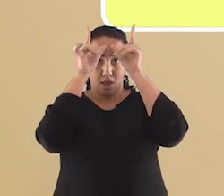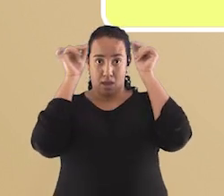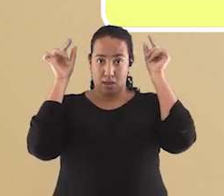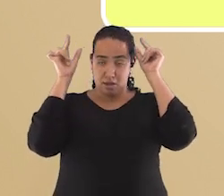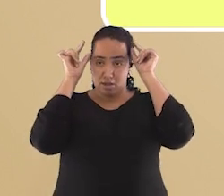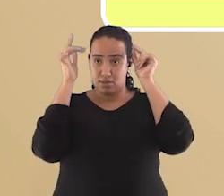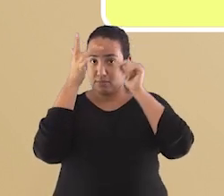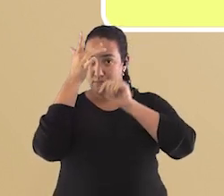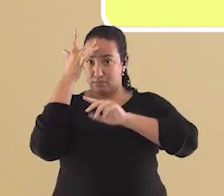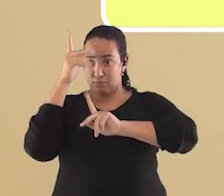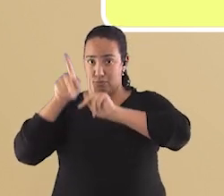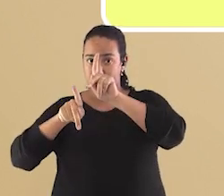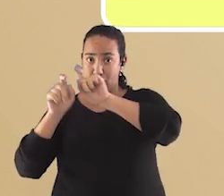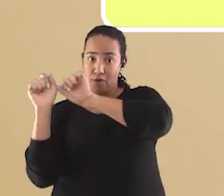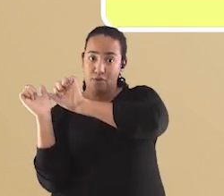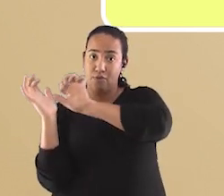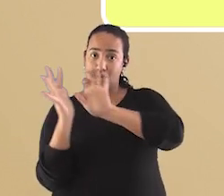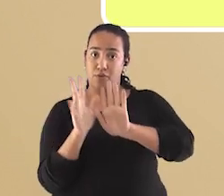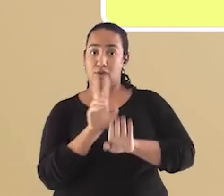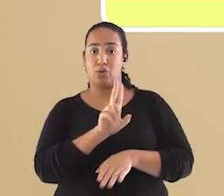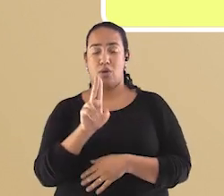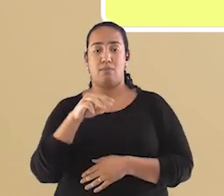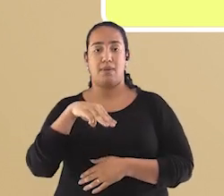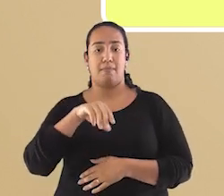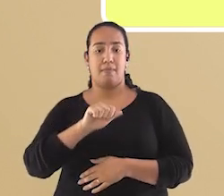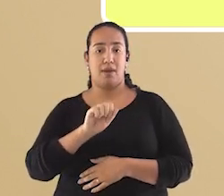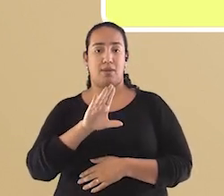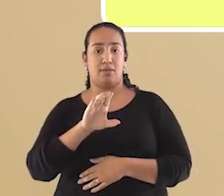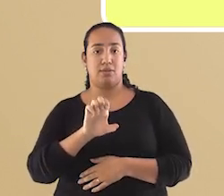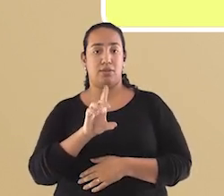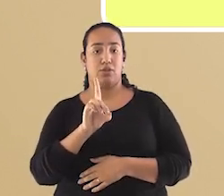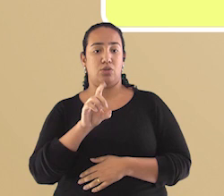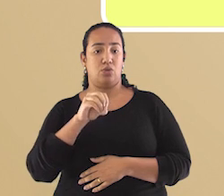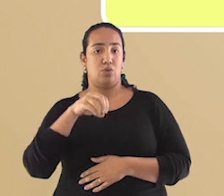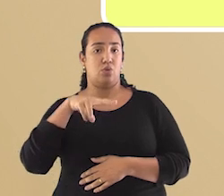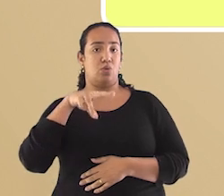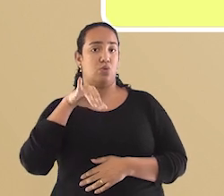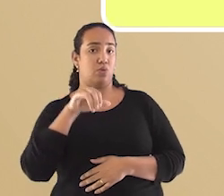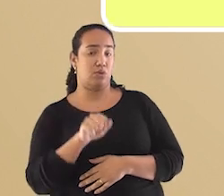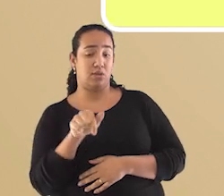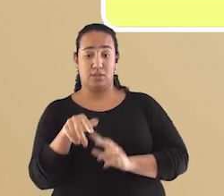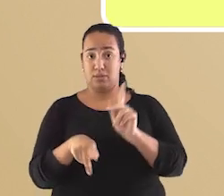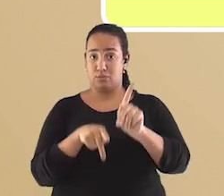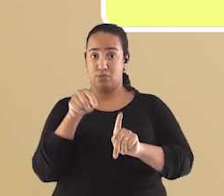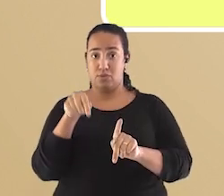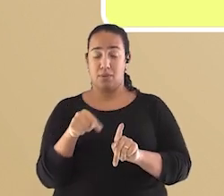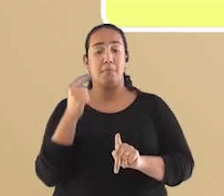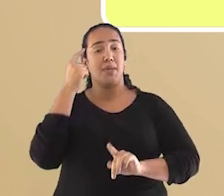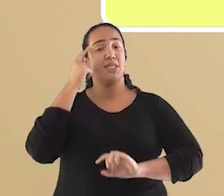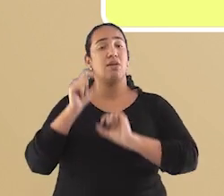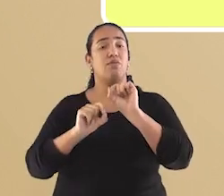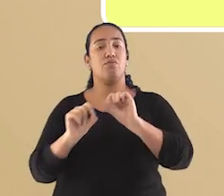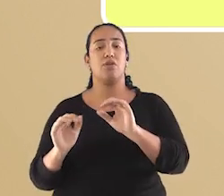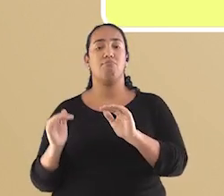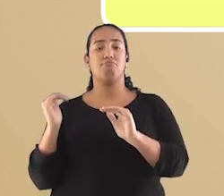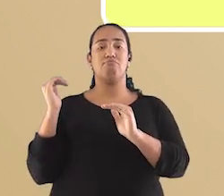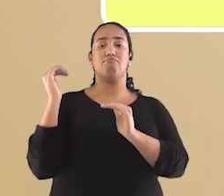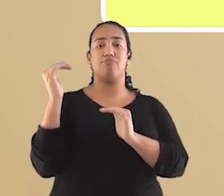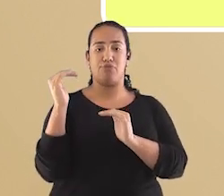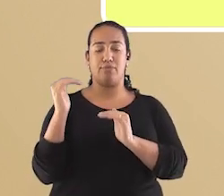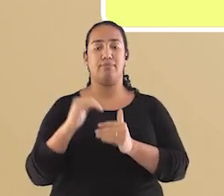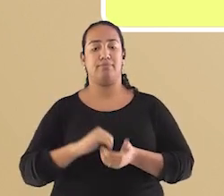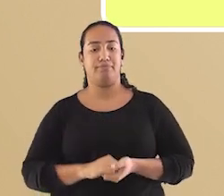Os macedônios eram um povo que habitava o norte da Grécia e que se considerava helenizado,